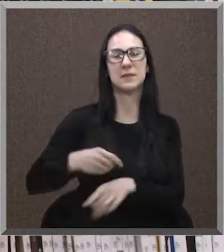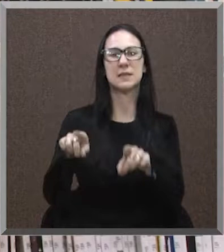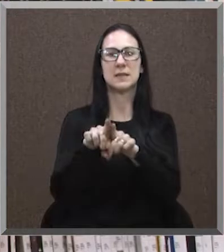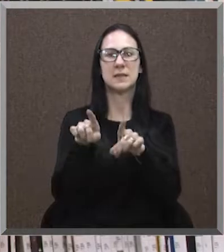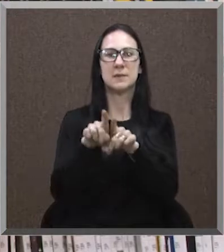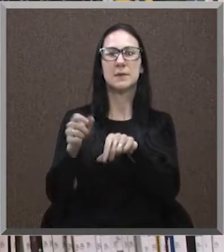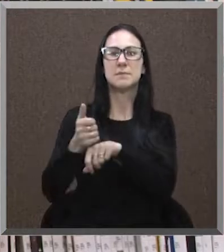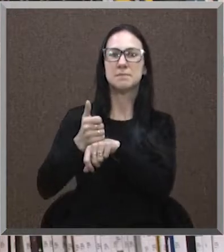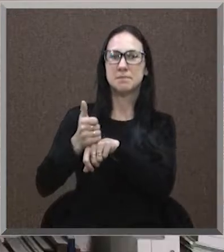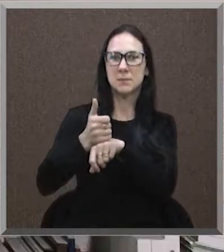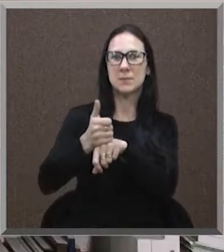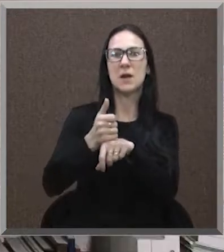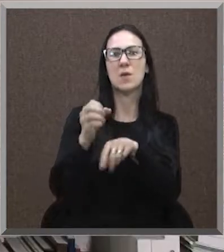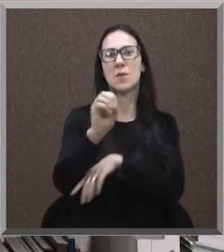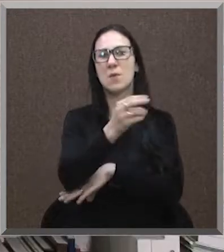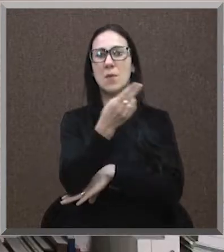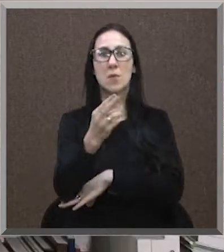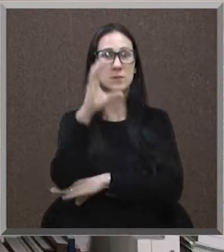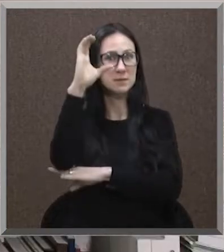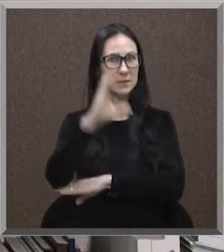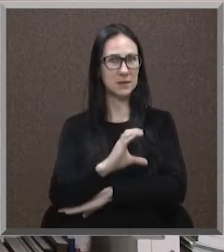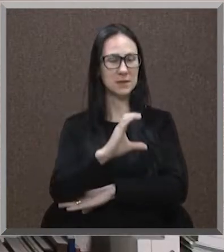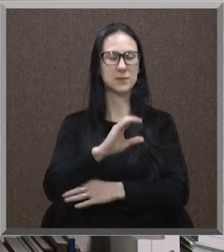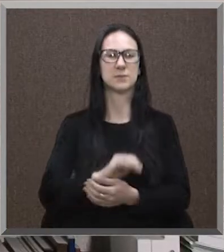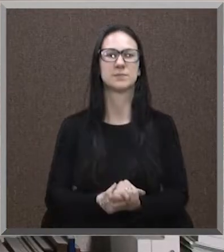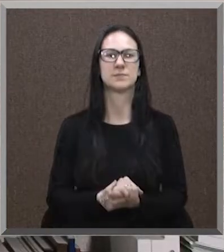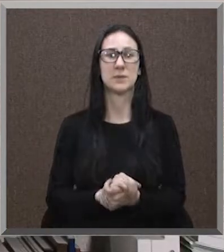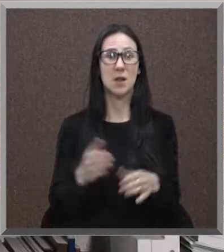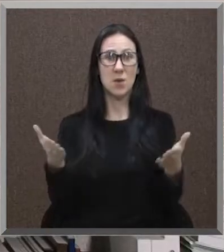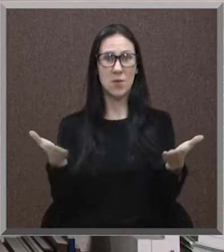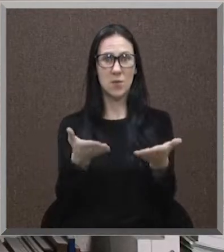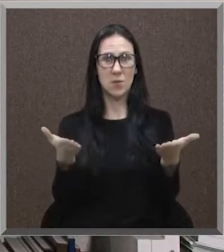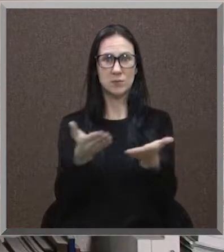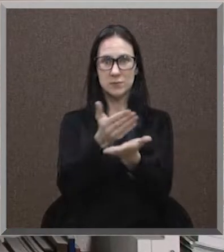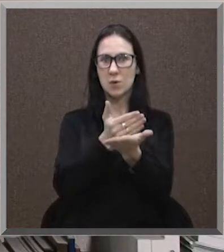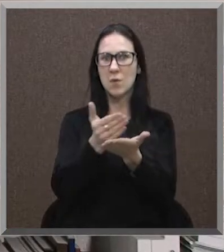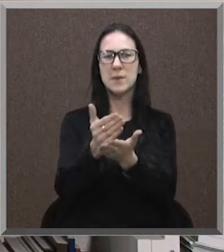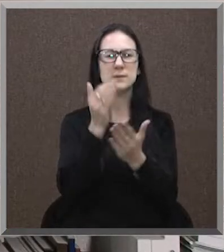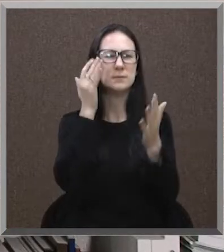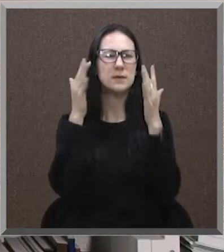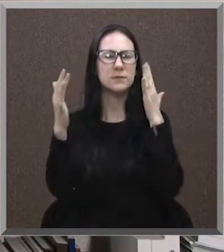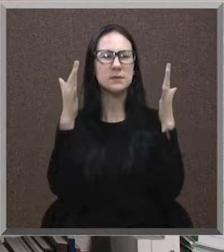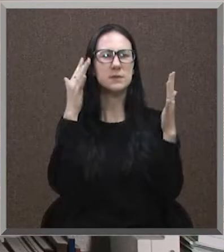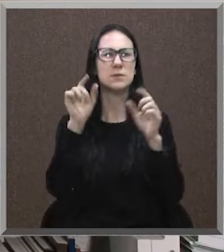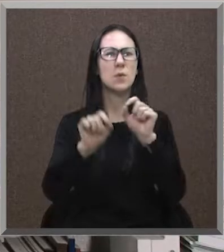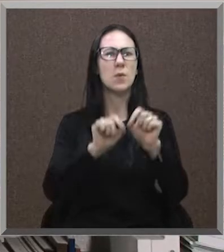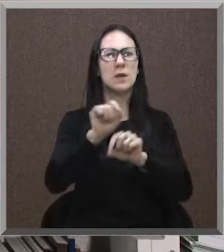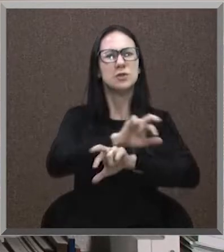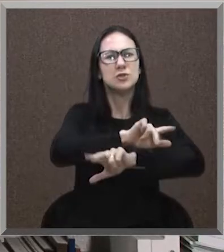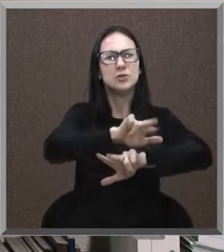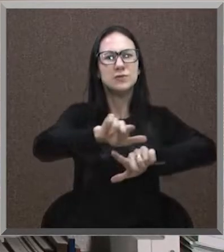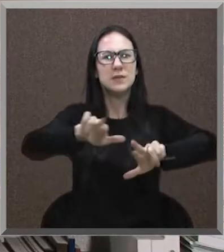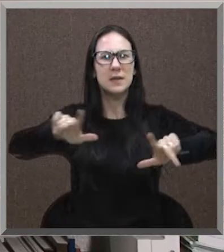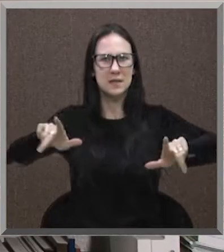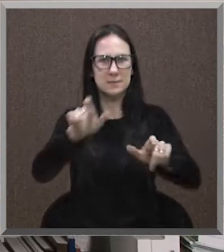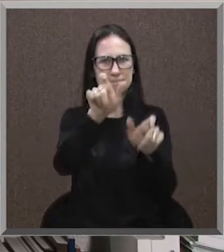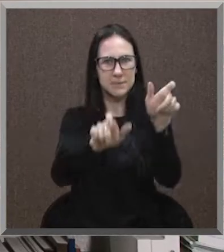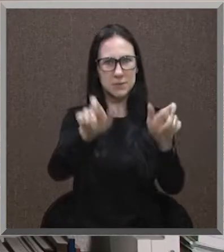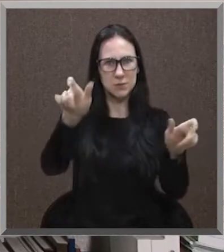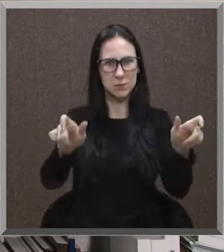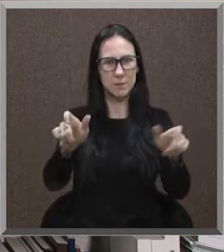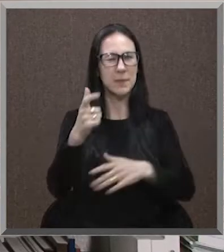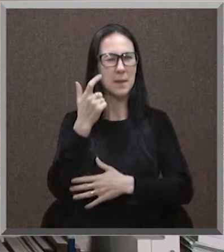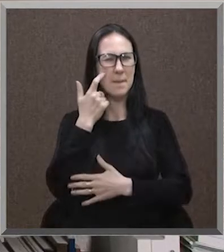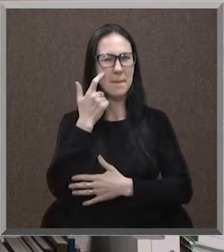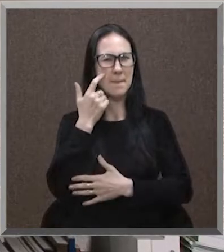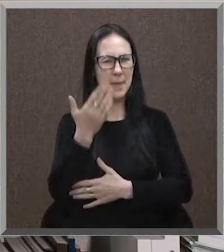atuação como cidadão. Hoje a gente começa com uma reflexão sobre as diferenças que existem entre nós. Pensa aí,